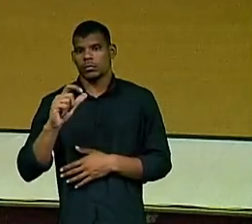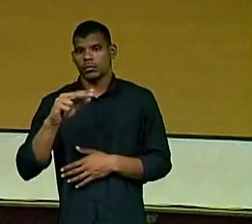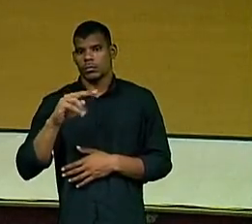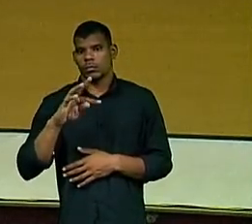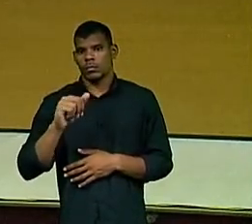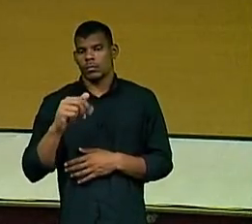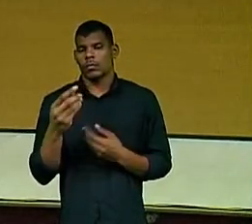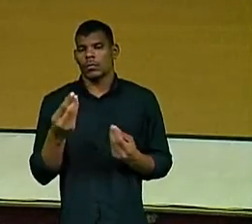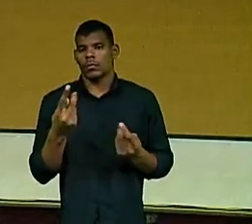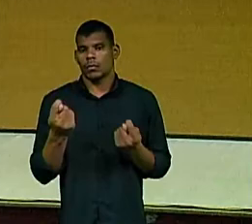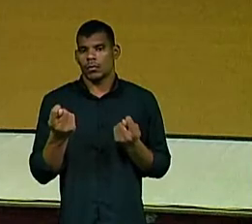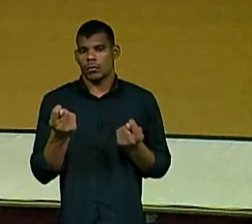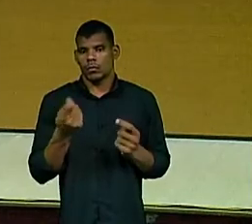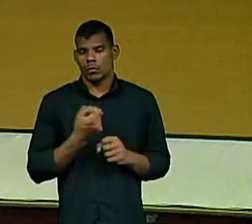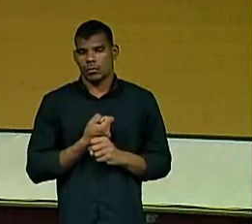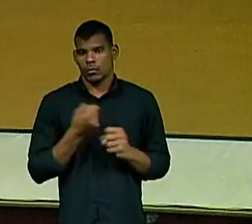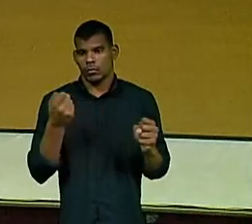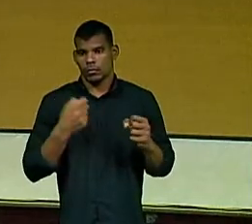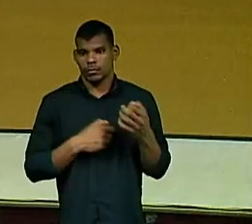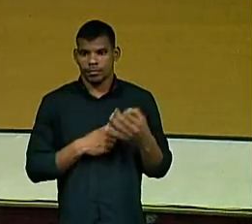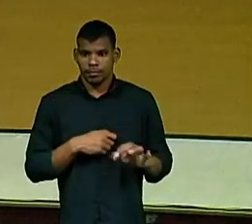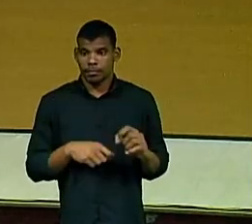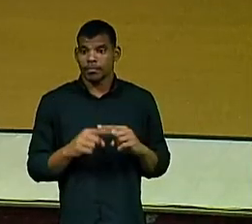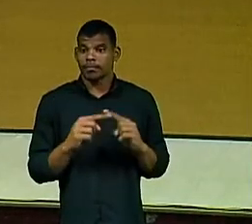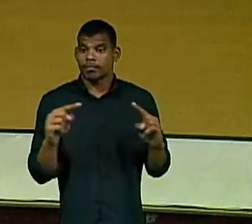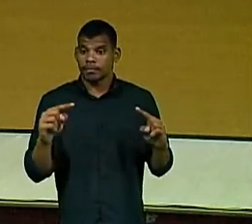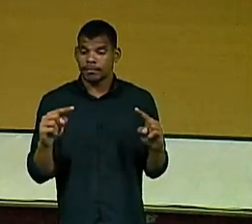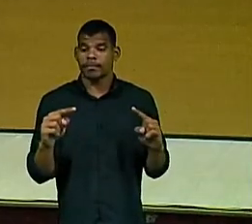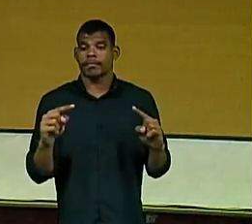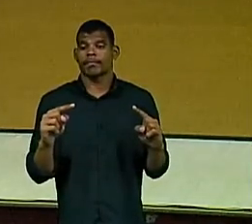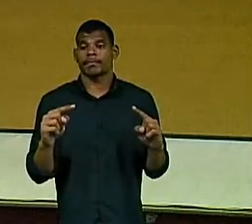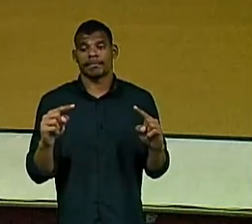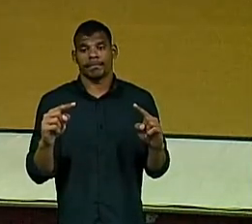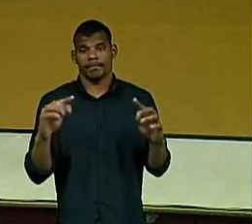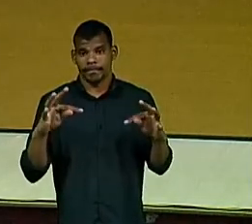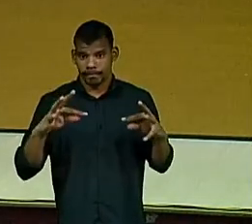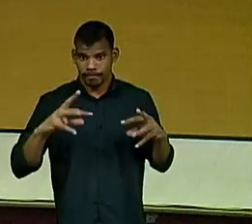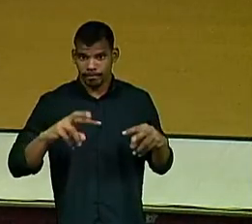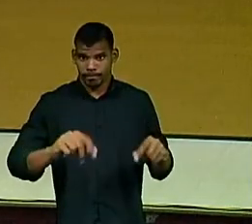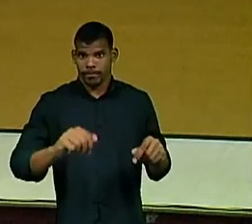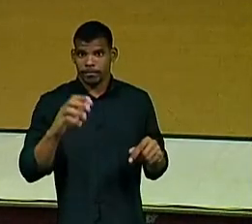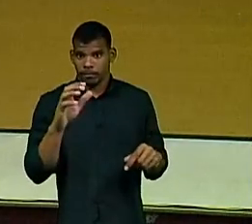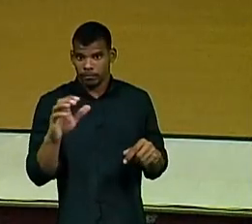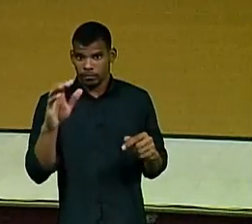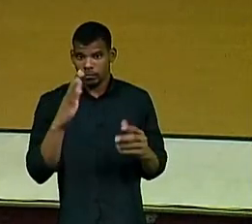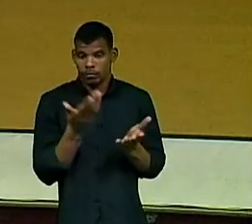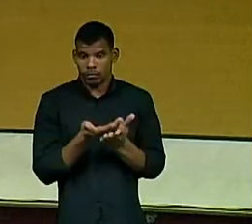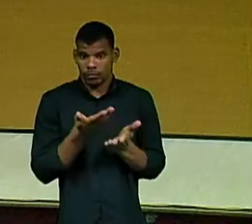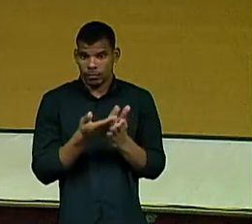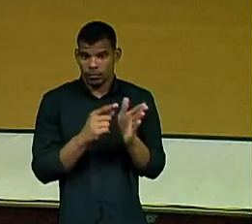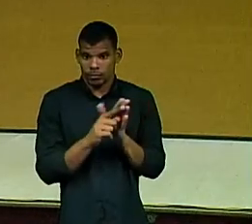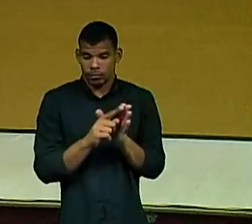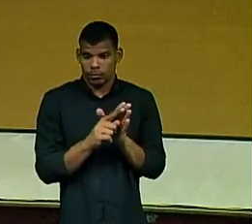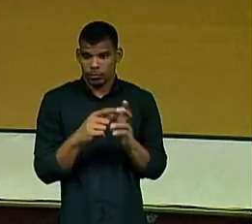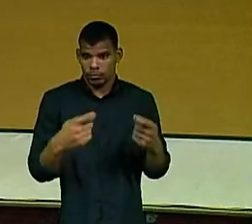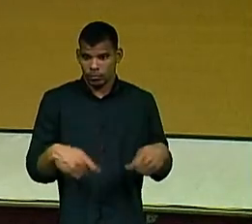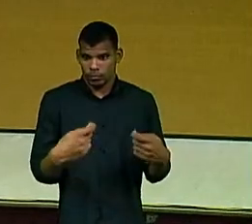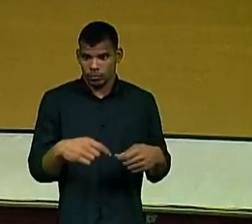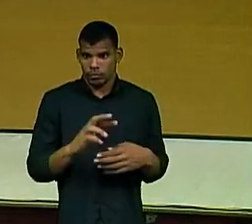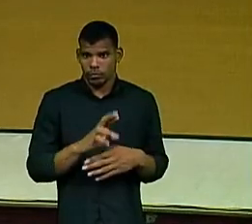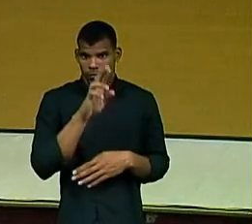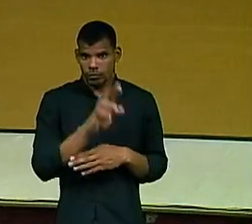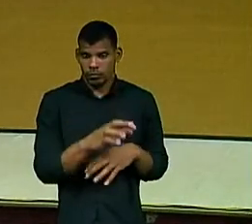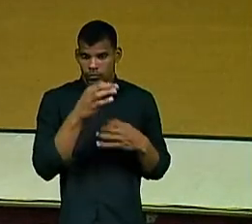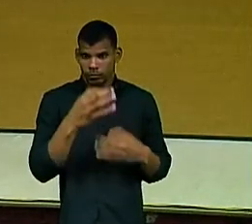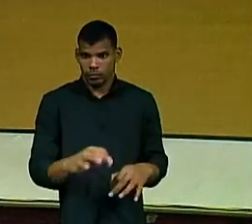medir isso também mas todas tudo de ciência tem que ser estudado para que possa dar uma resposta mais precisa